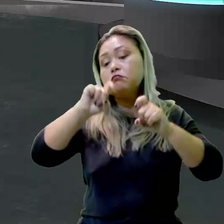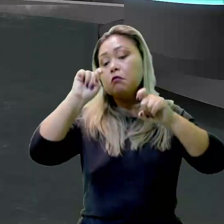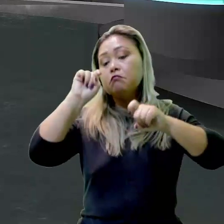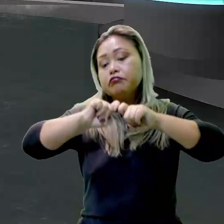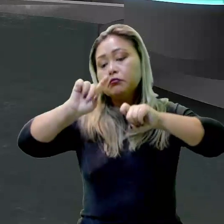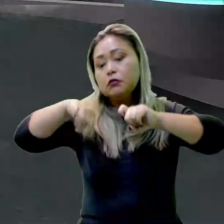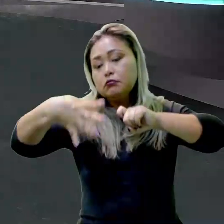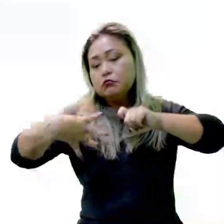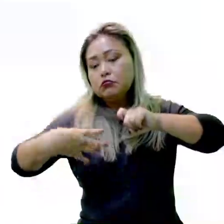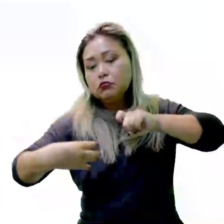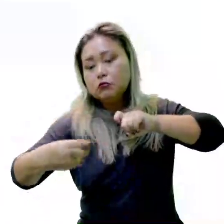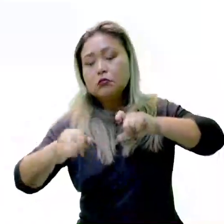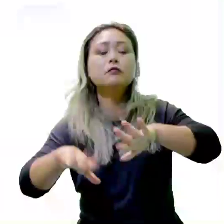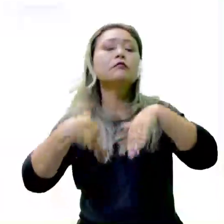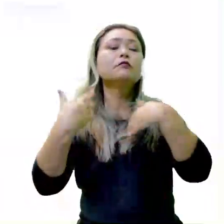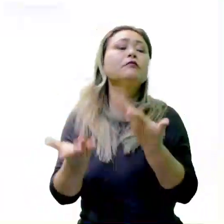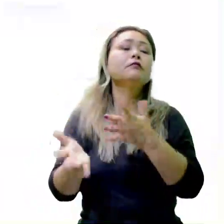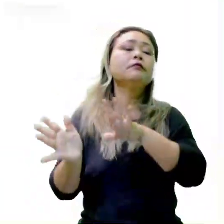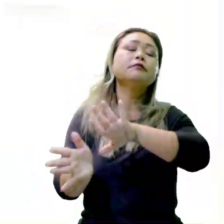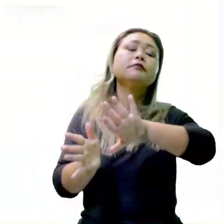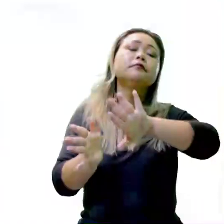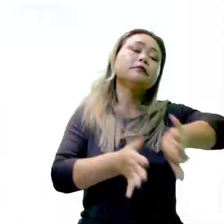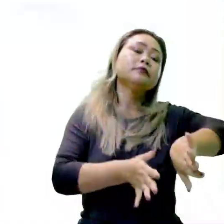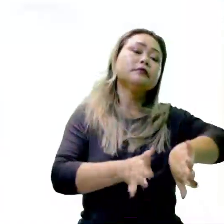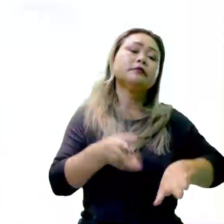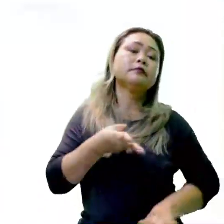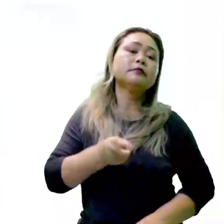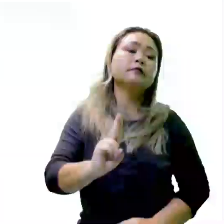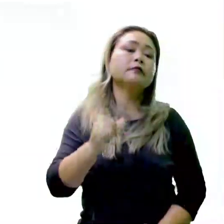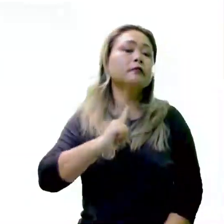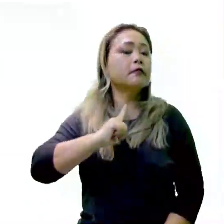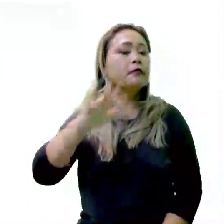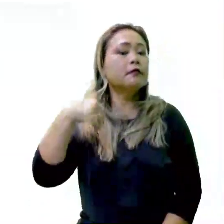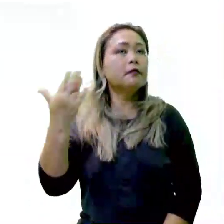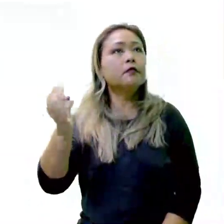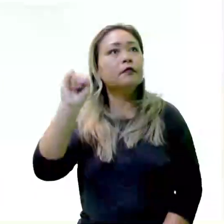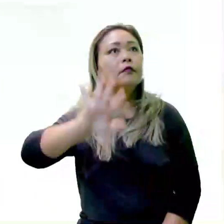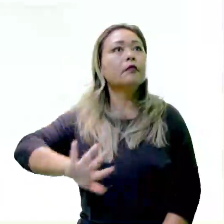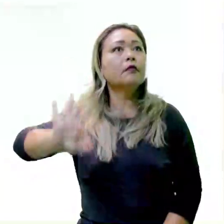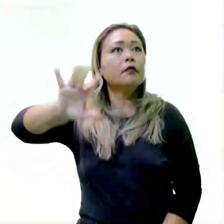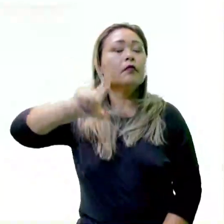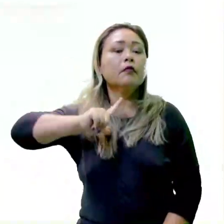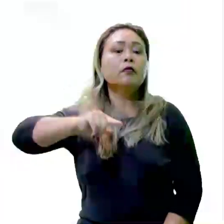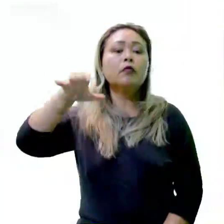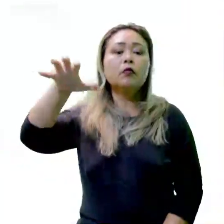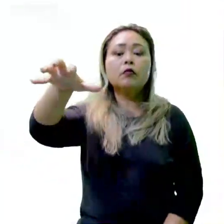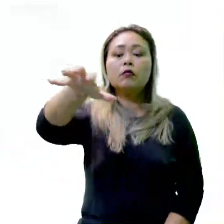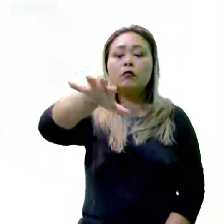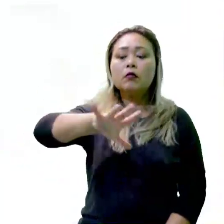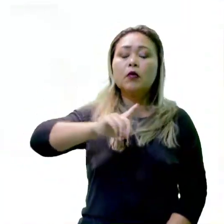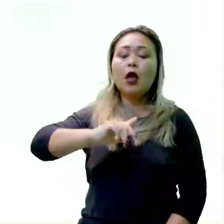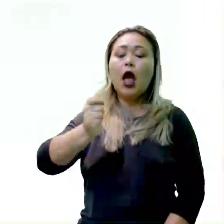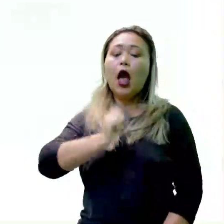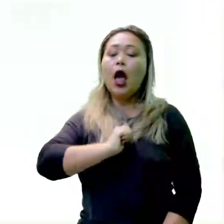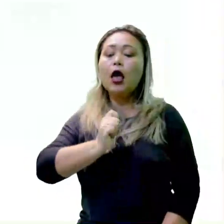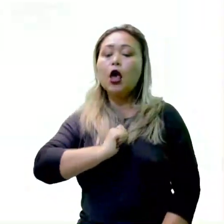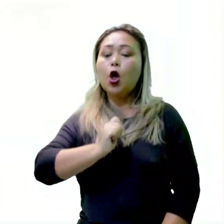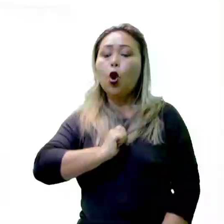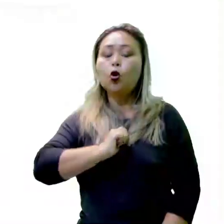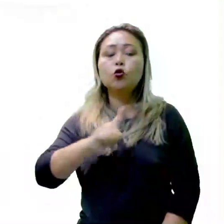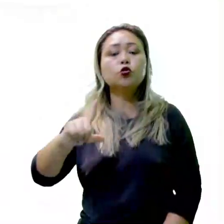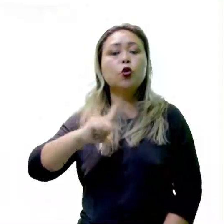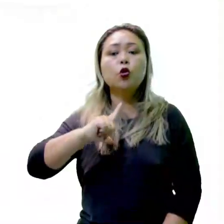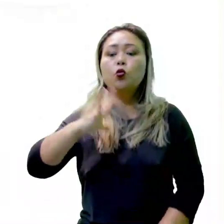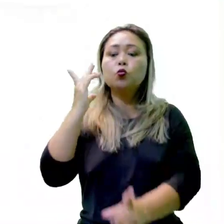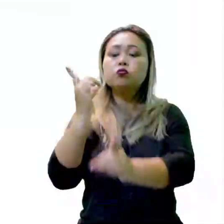aqui com o texto, aqui nós trouxemos umas imagens de sítios arqueológicos, né,